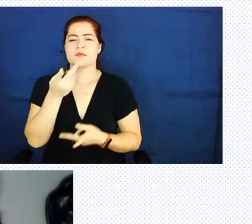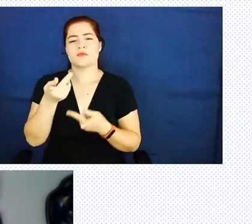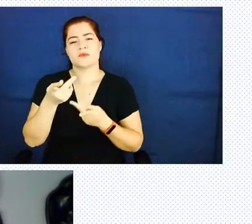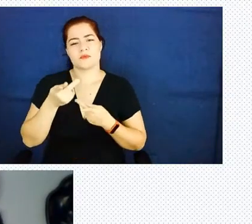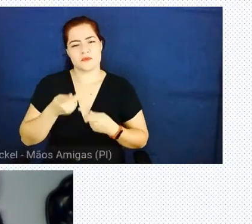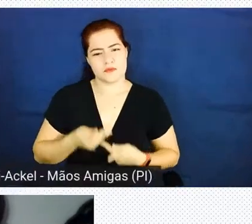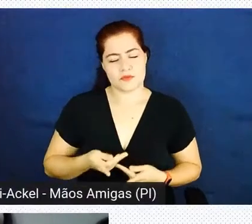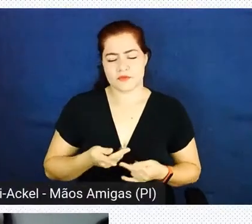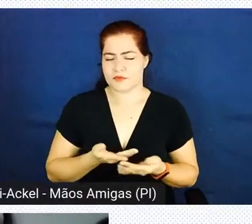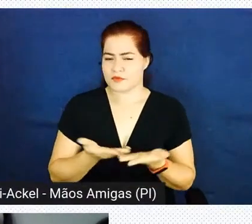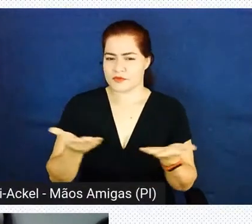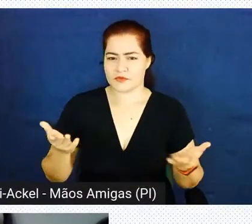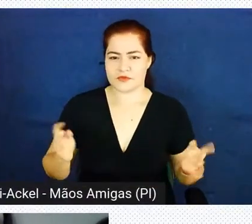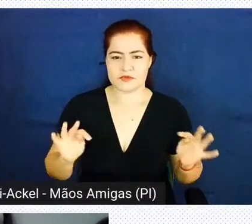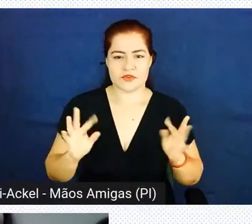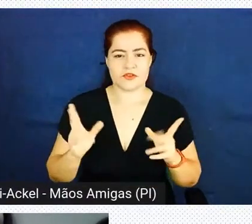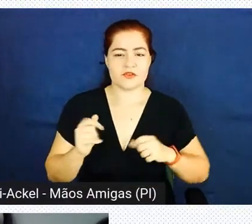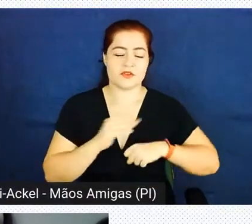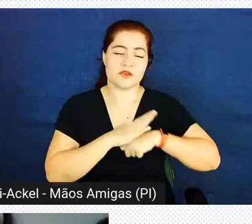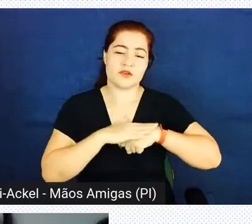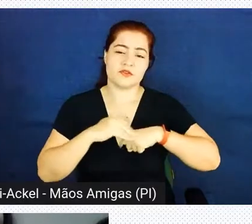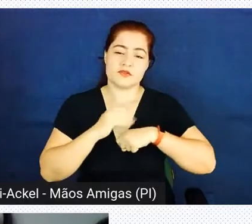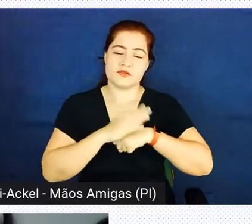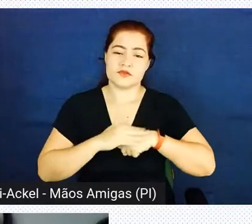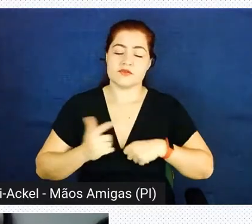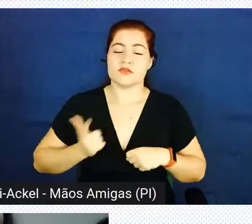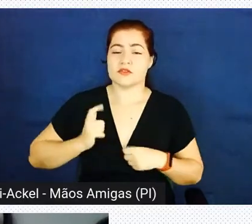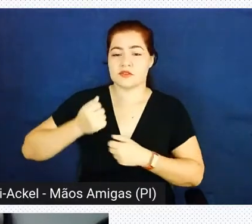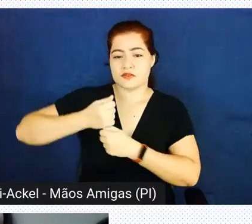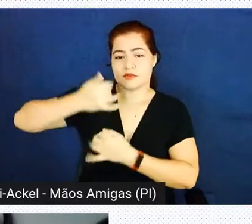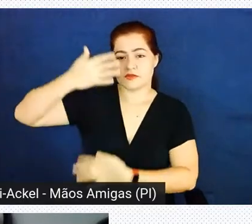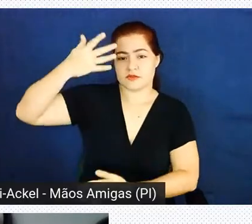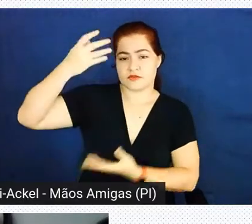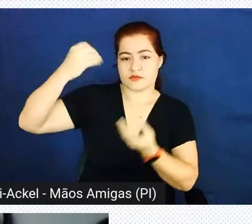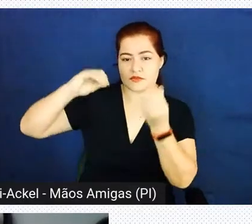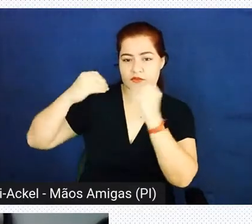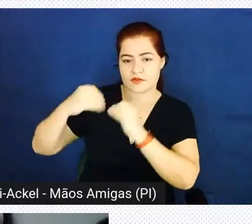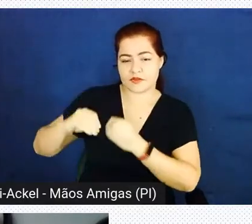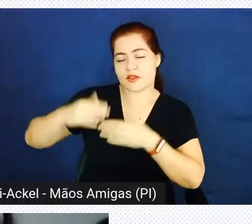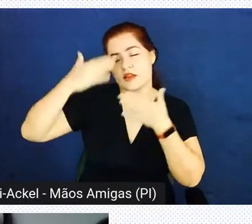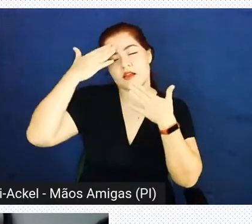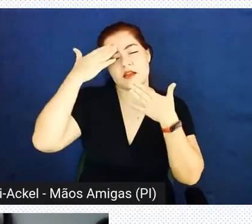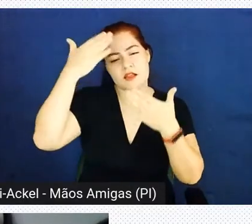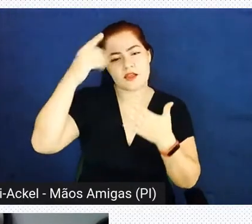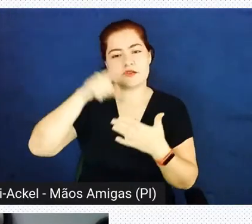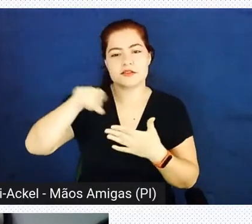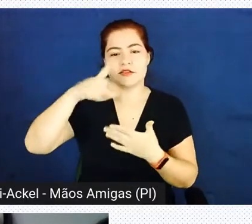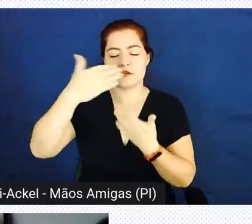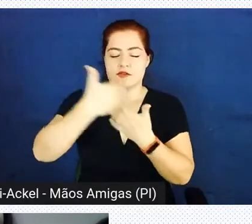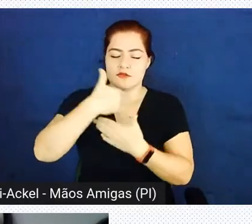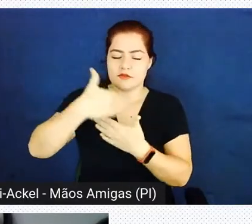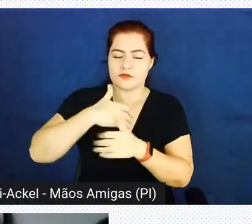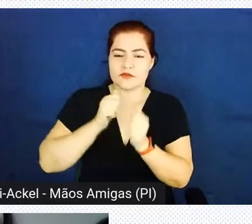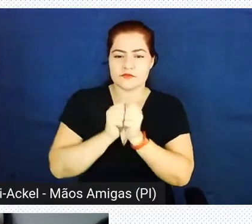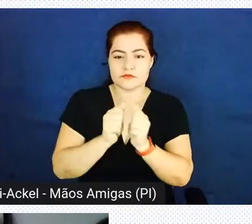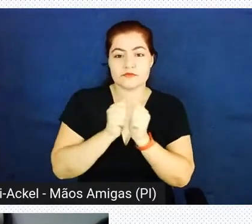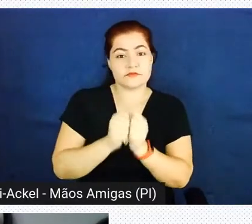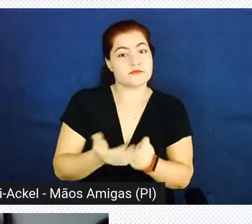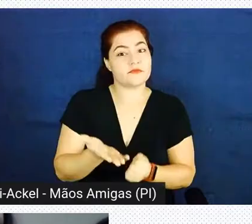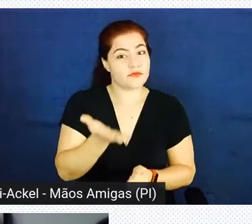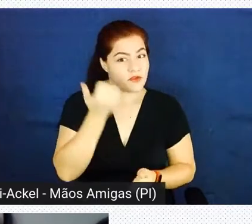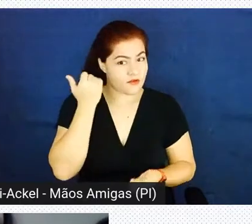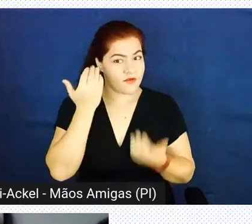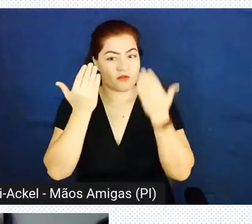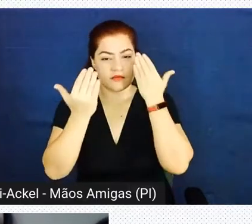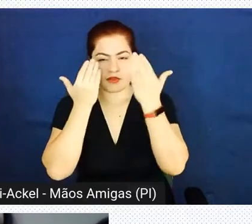bem-vindos, todos os queridos e queridas que estão aí colocando mensagens, gratidão por sua companhia. Vamos refletir